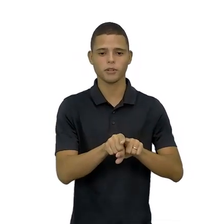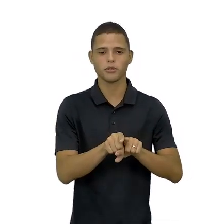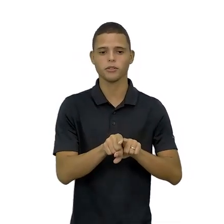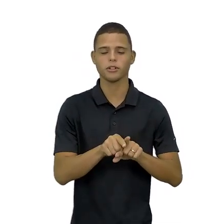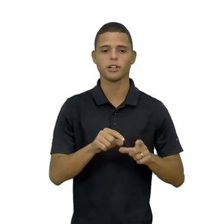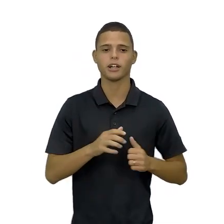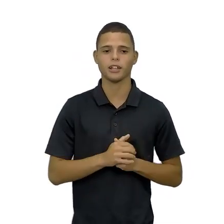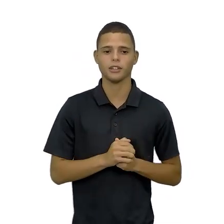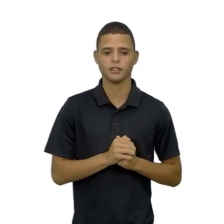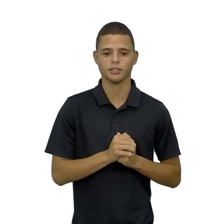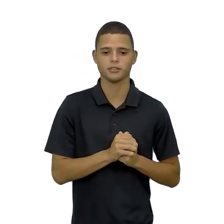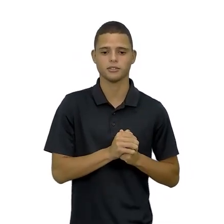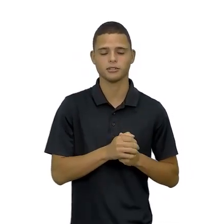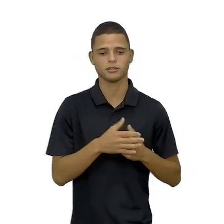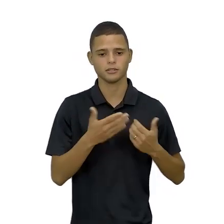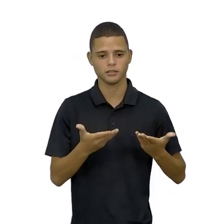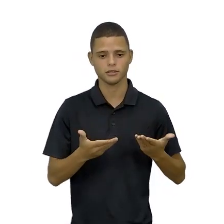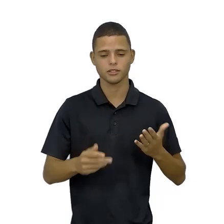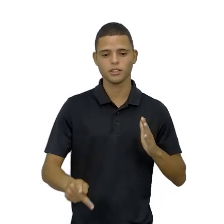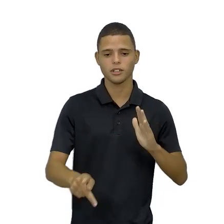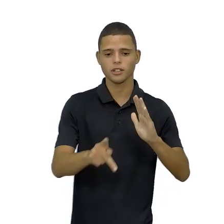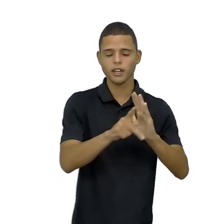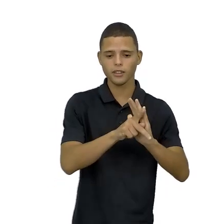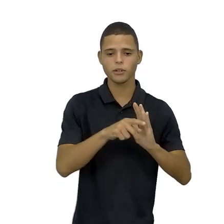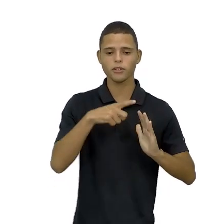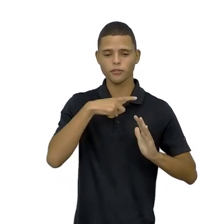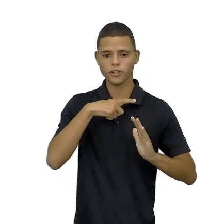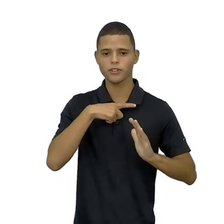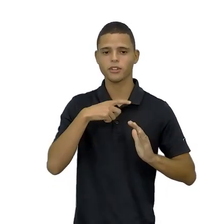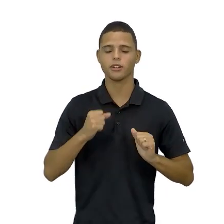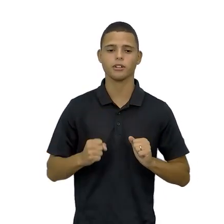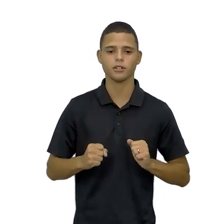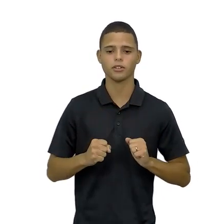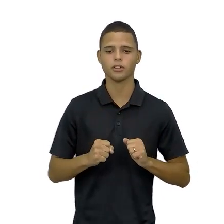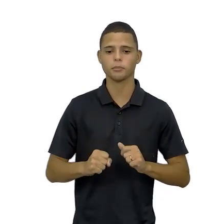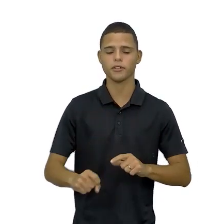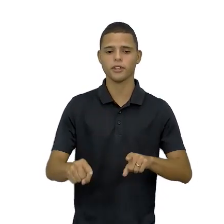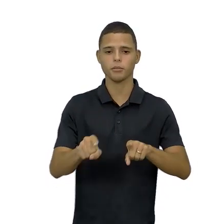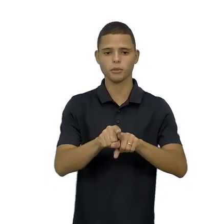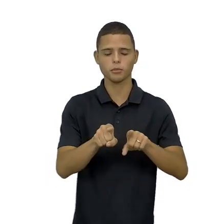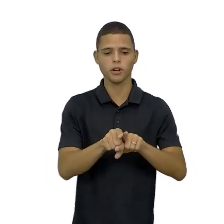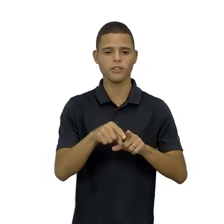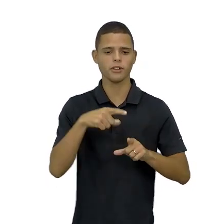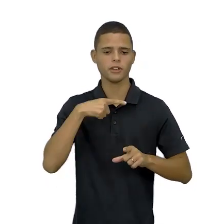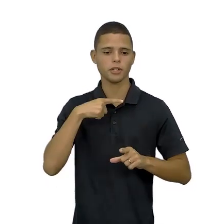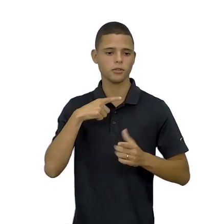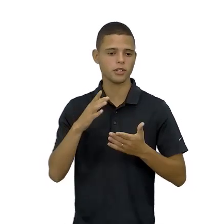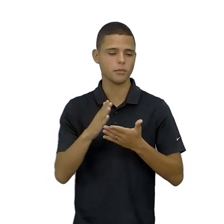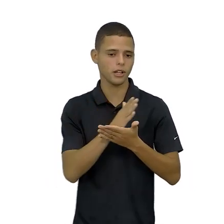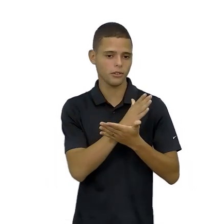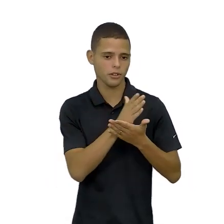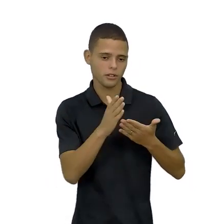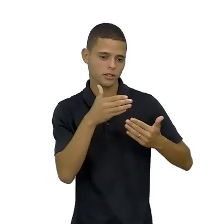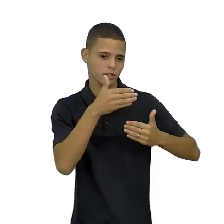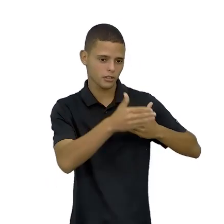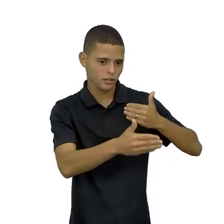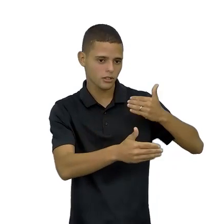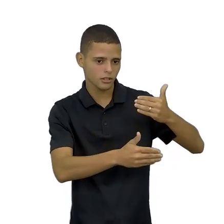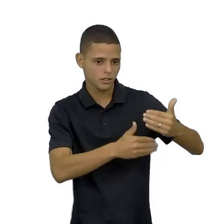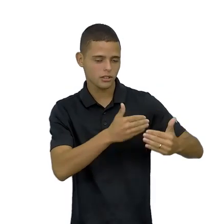encontro da semana passada um pouco sobre essas habilidades que atravessam diferentes anos